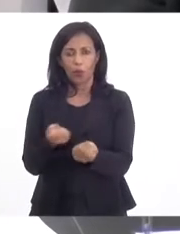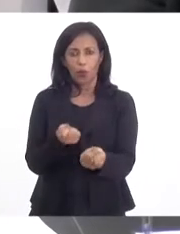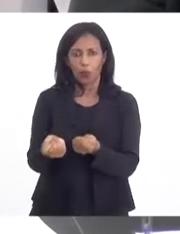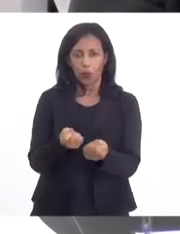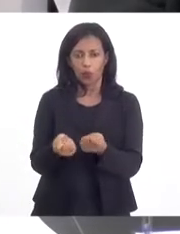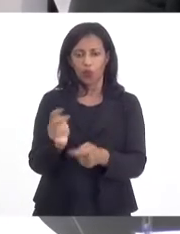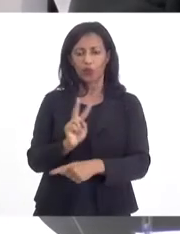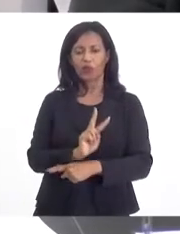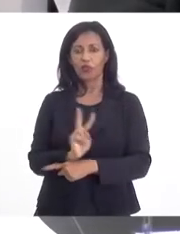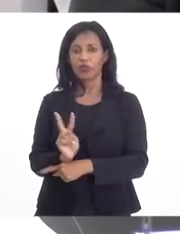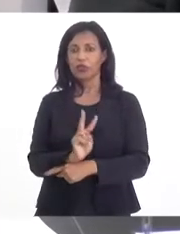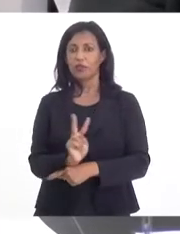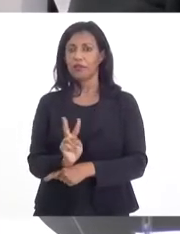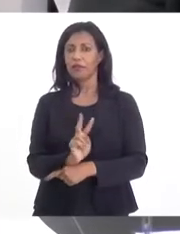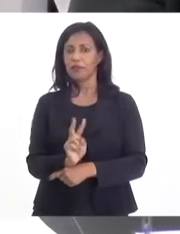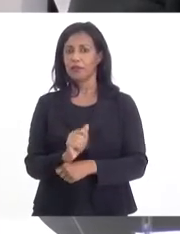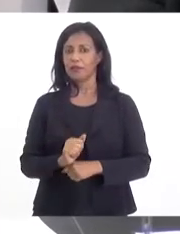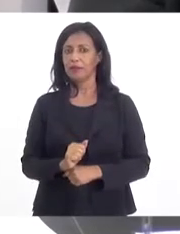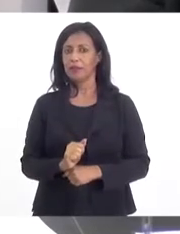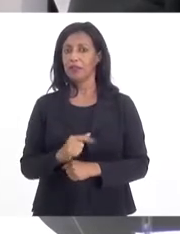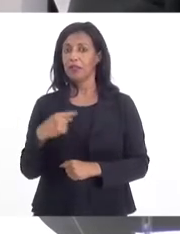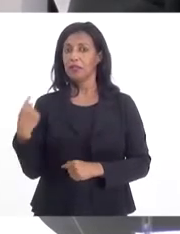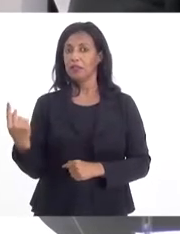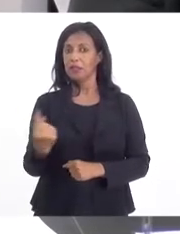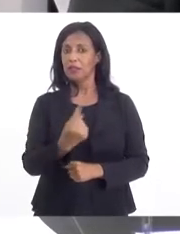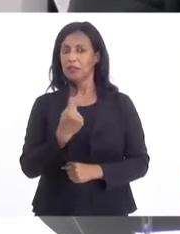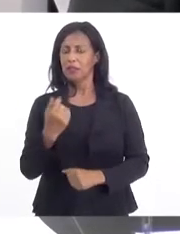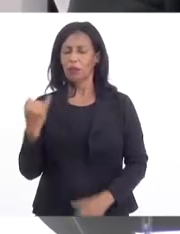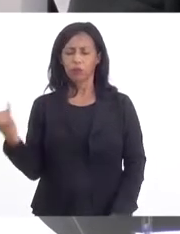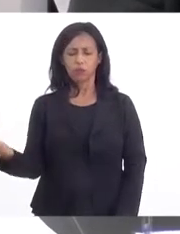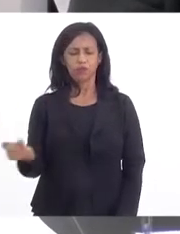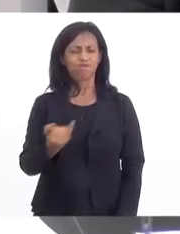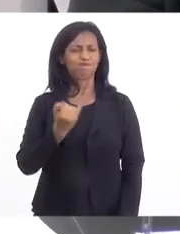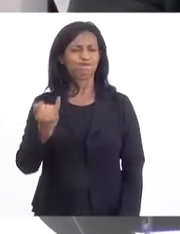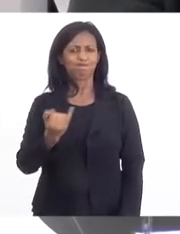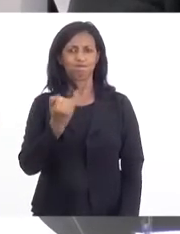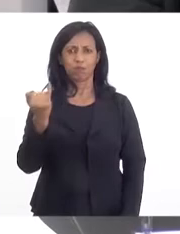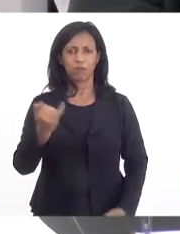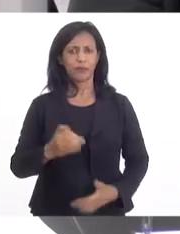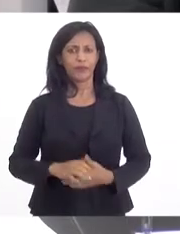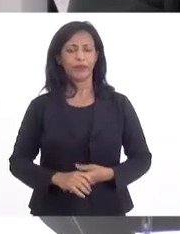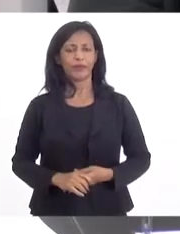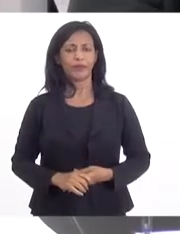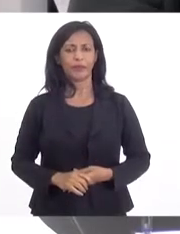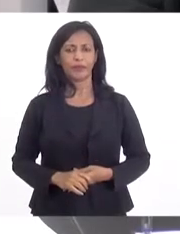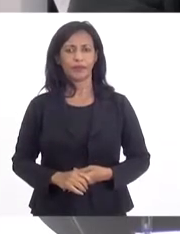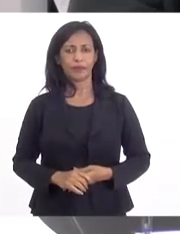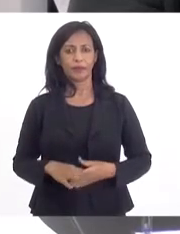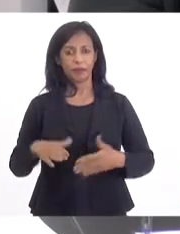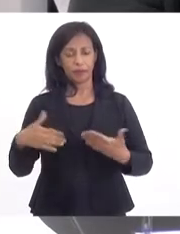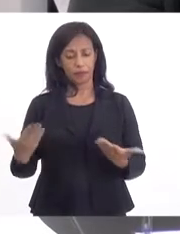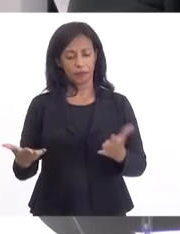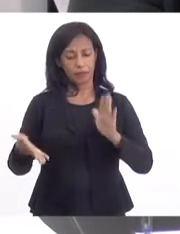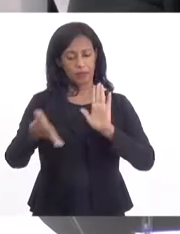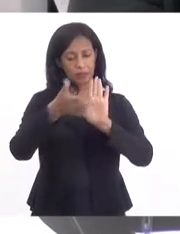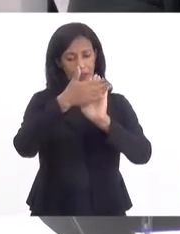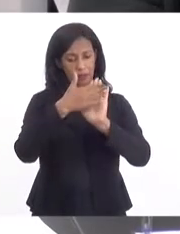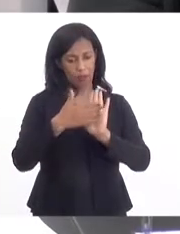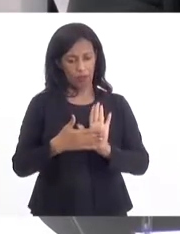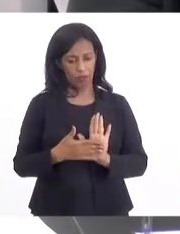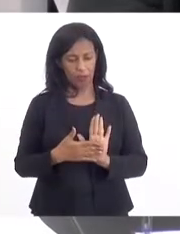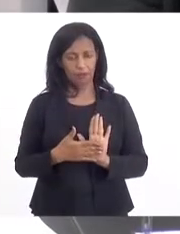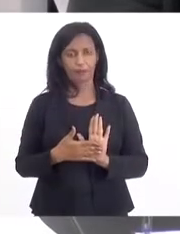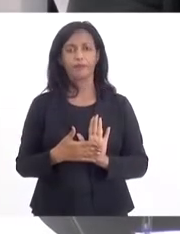controle e a fiscalização são questões fundamentais. Então, seria essa a proposta do Plano de